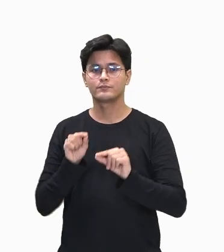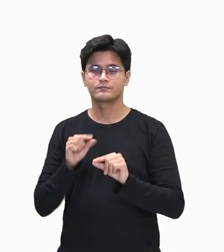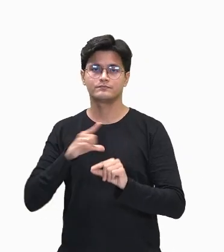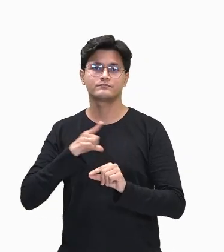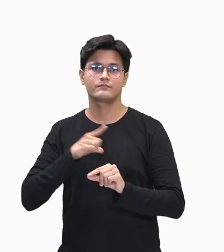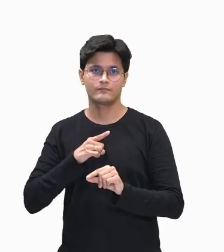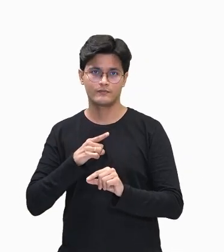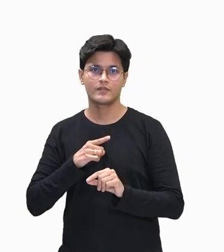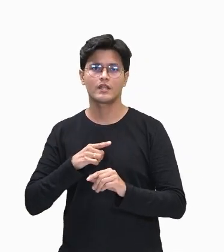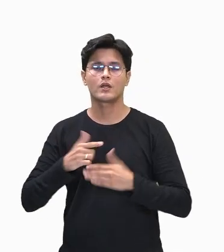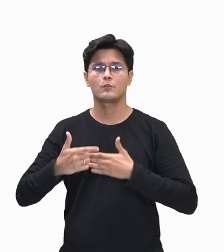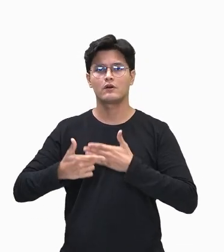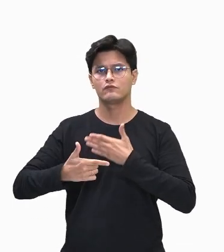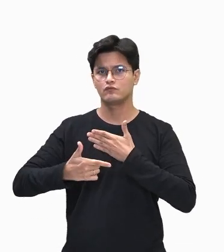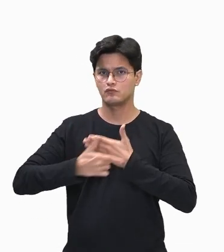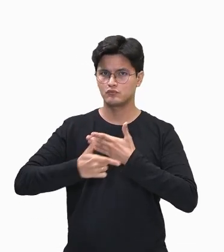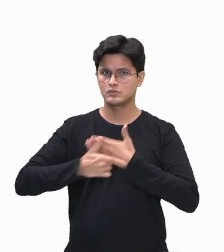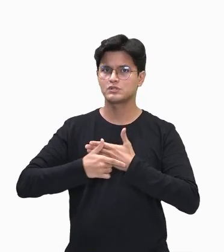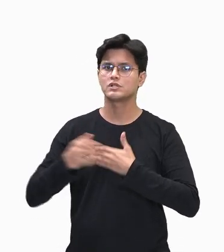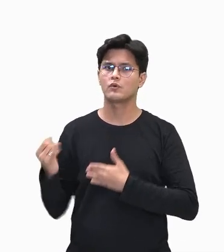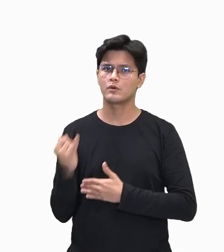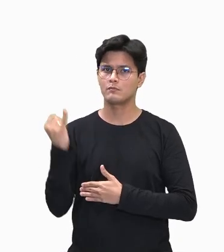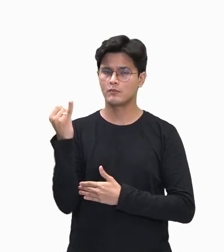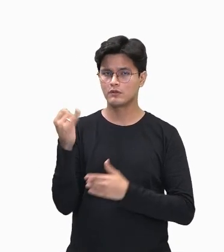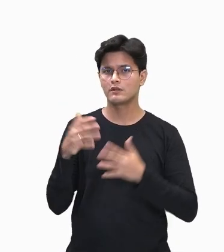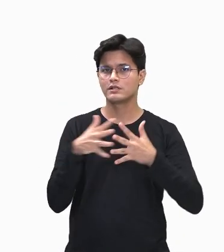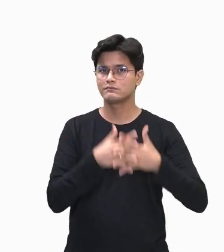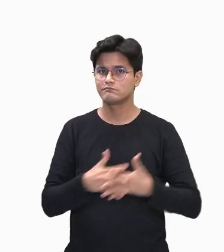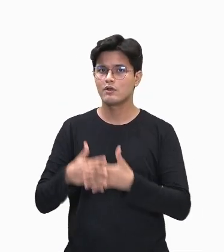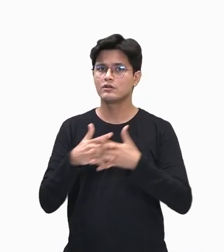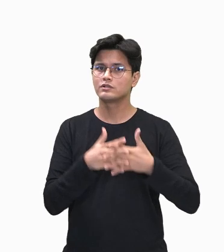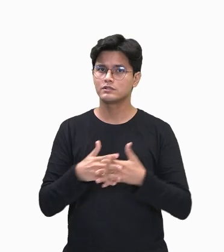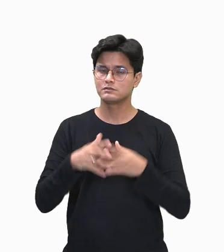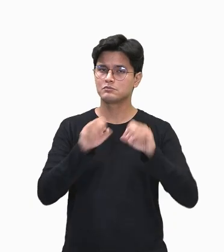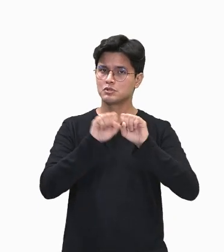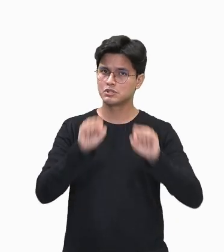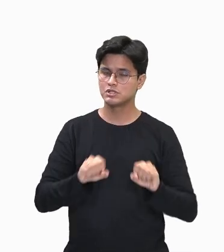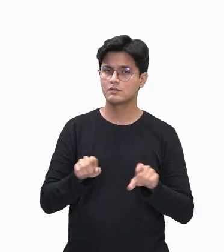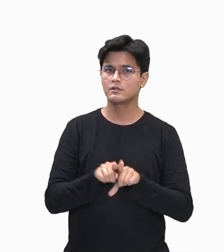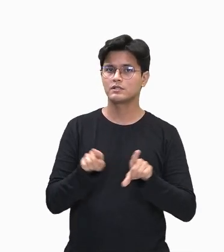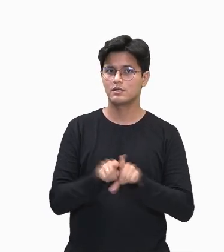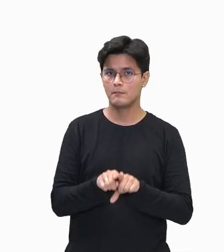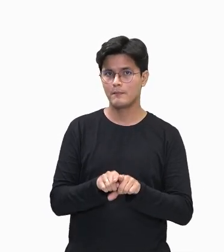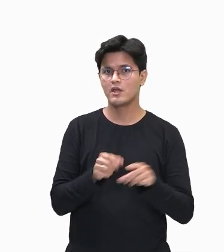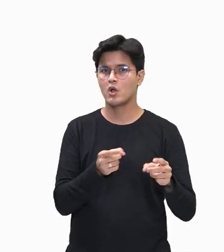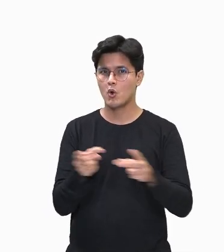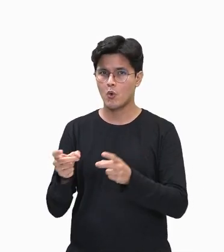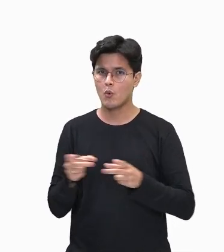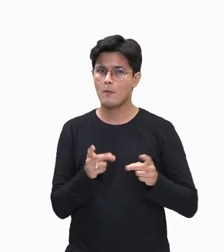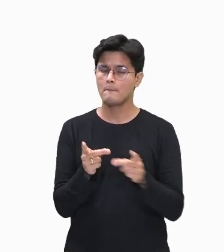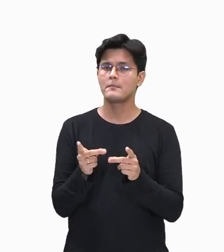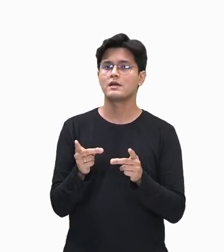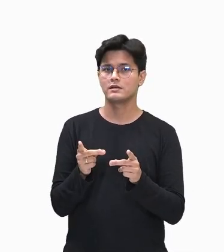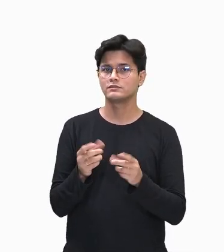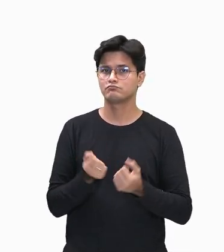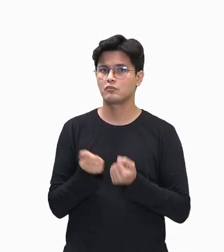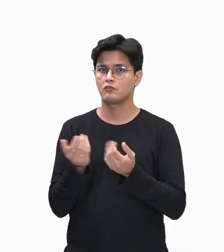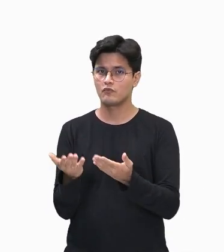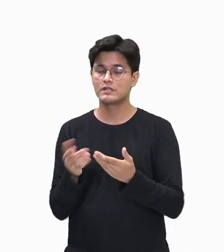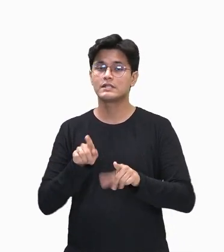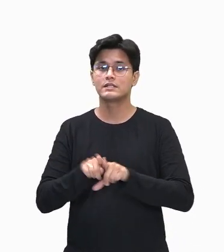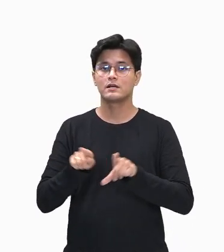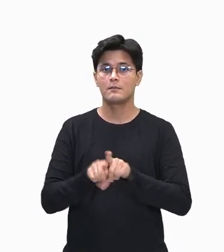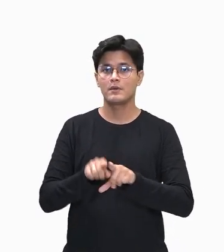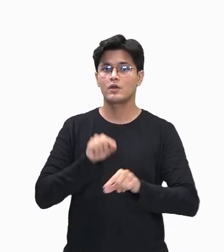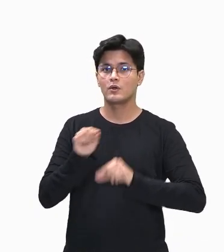um papel central nas redes de transporte, comércios e serviço. Essa metrópole nacional, ela